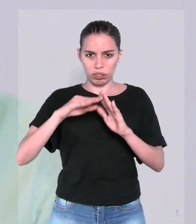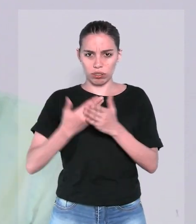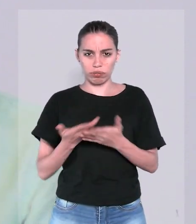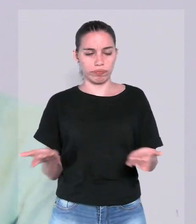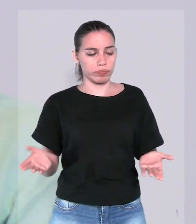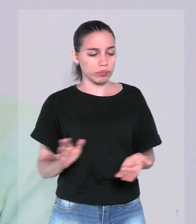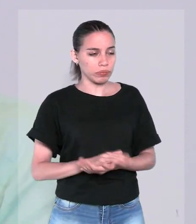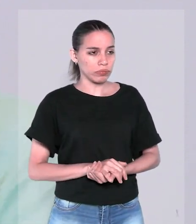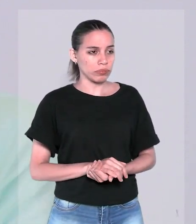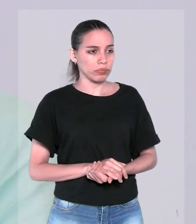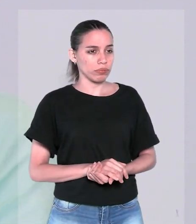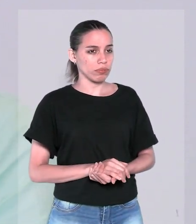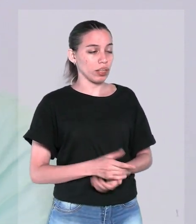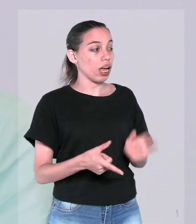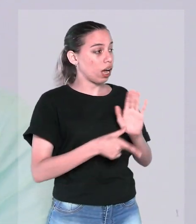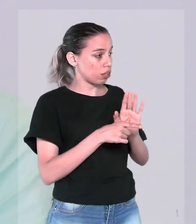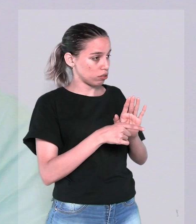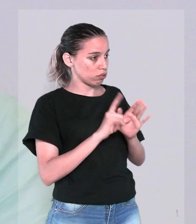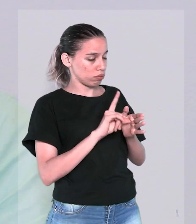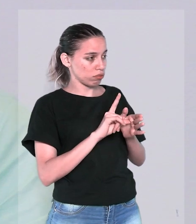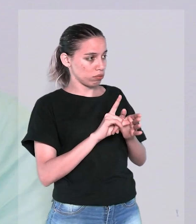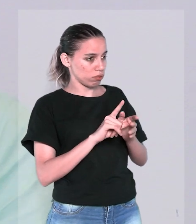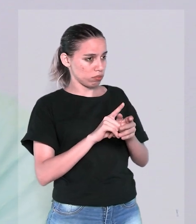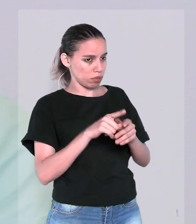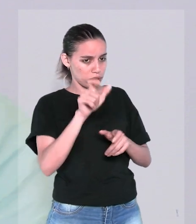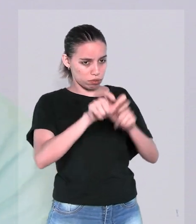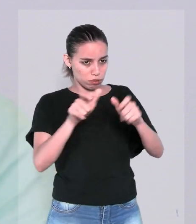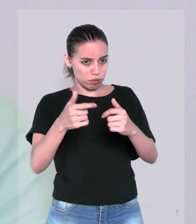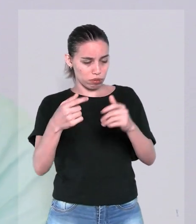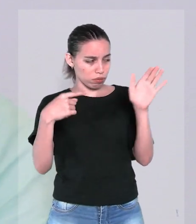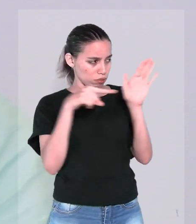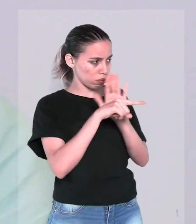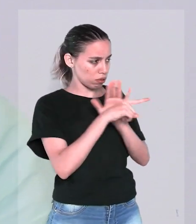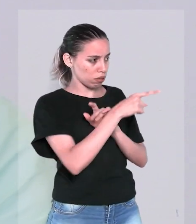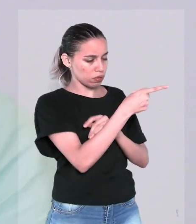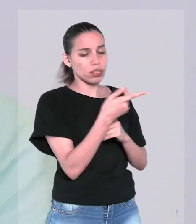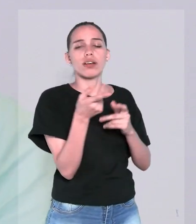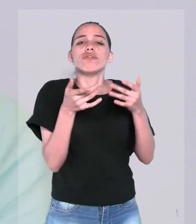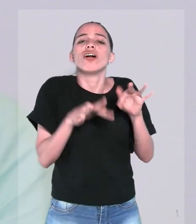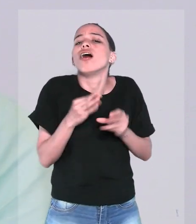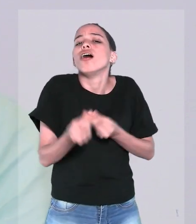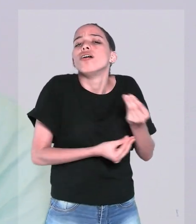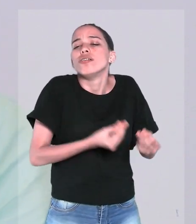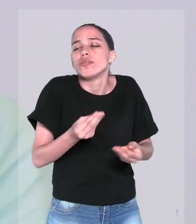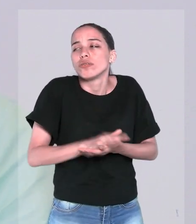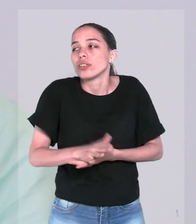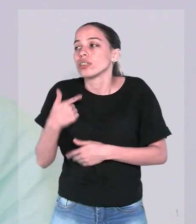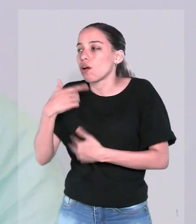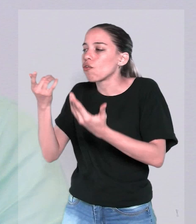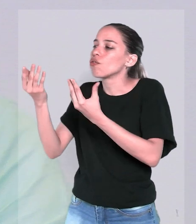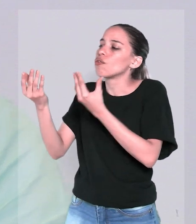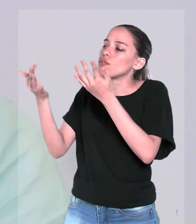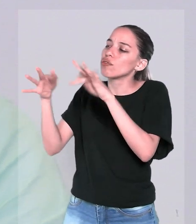Do mesmo modo, você vai encontrar, por exemplo, em muitas redes sociais, uma posição, foi difícil, né? Foi